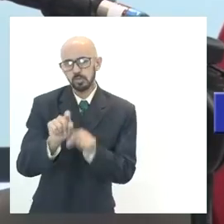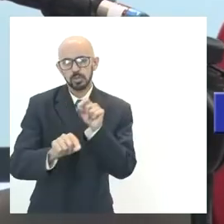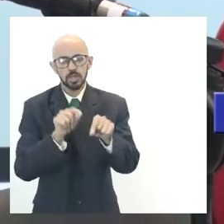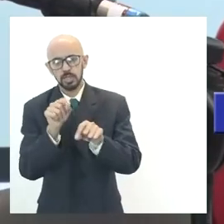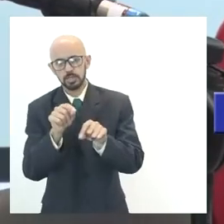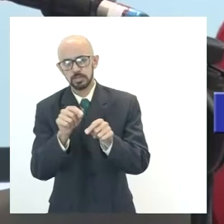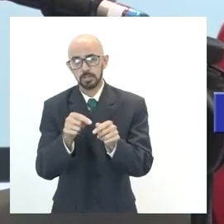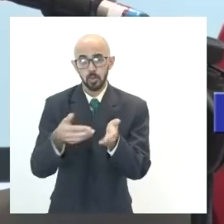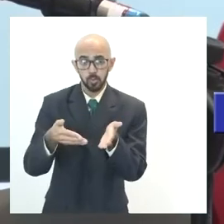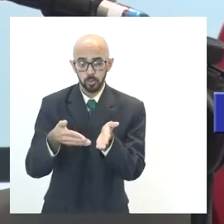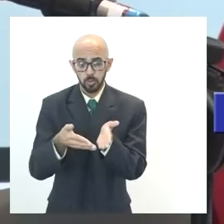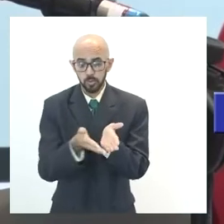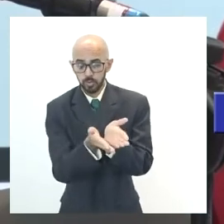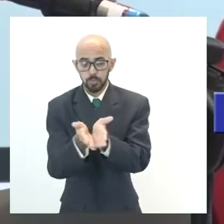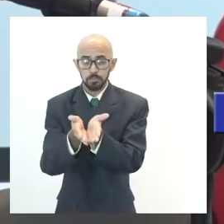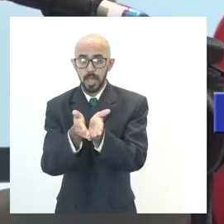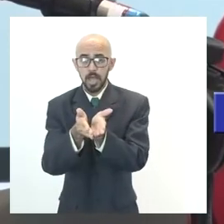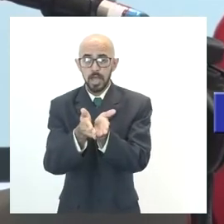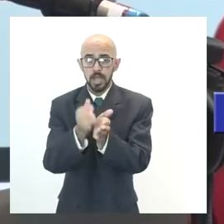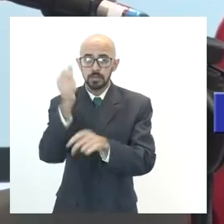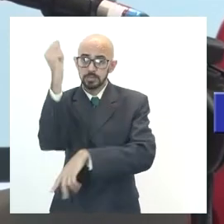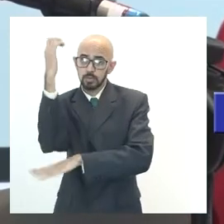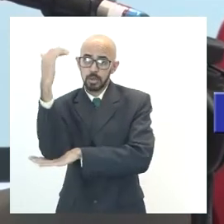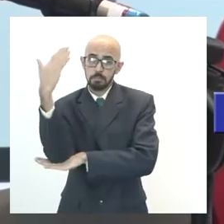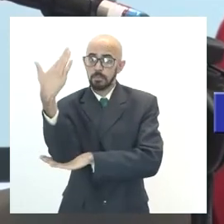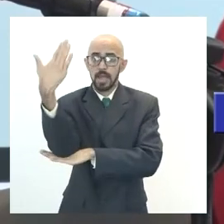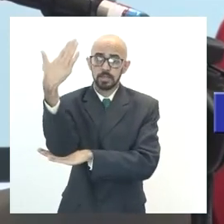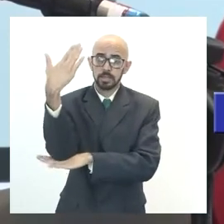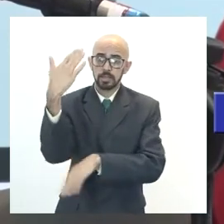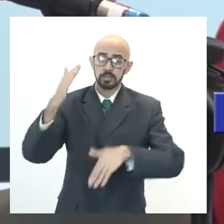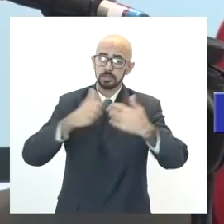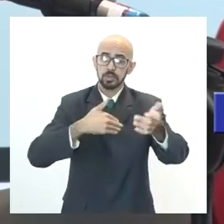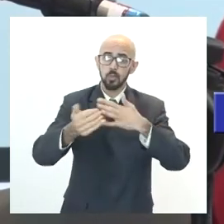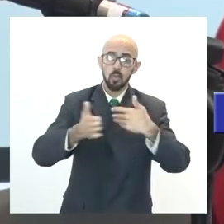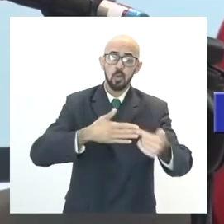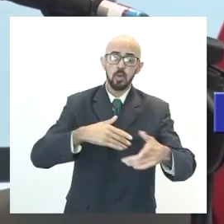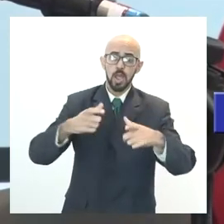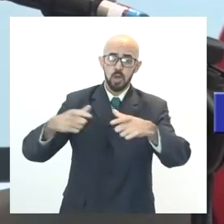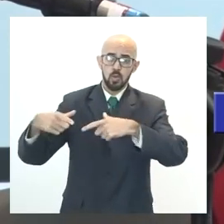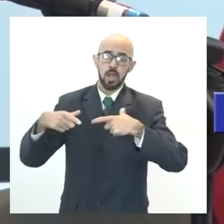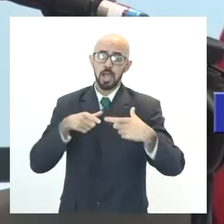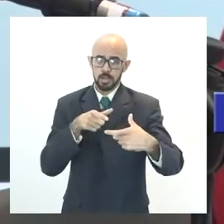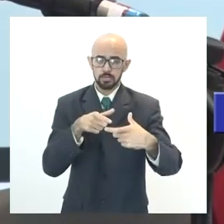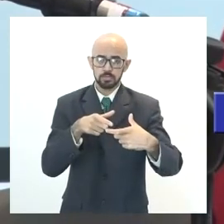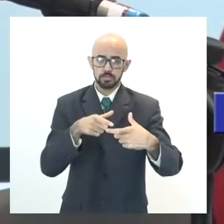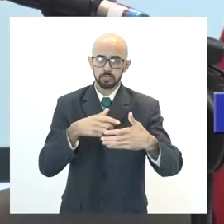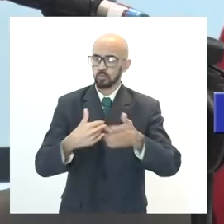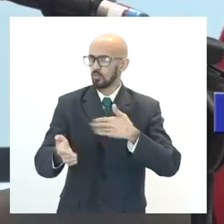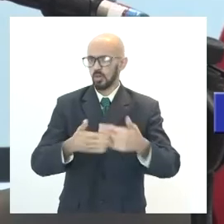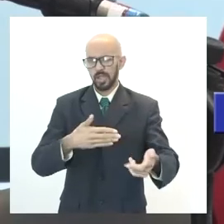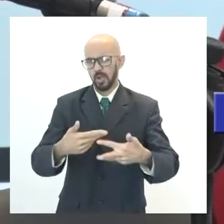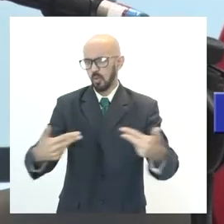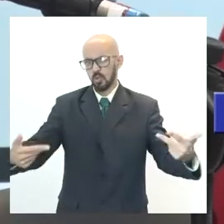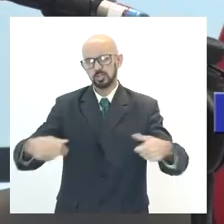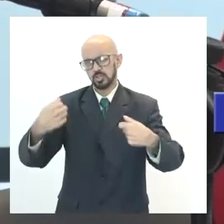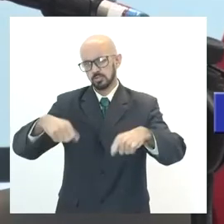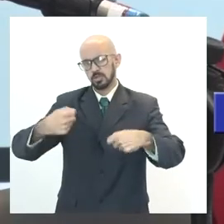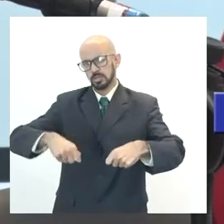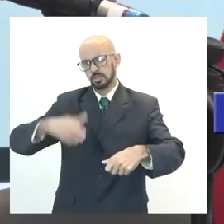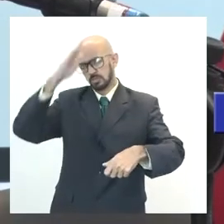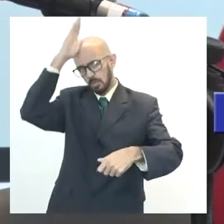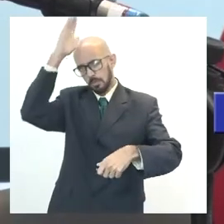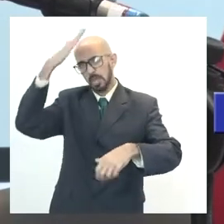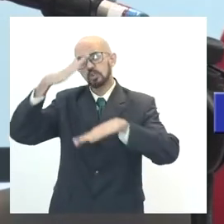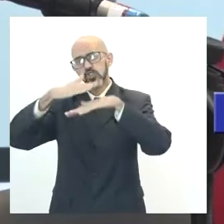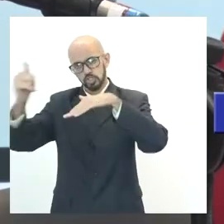mar estão na mata estão em qualquer lugar qualquer coisa nós chamamos de um beijo qualquer